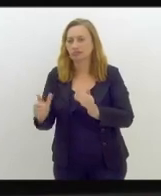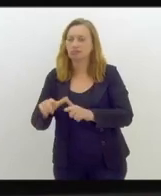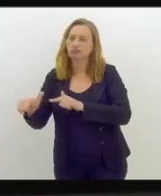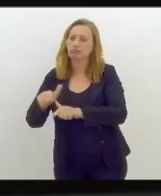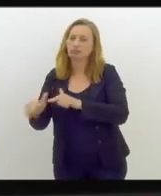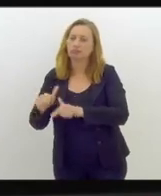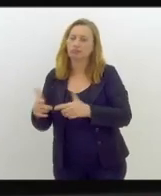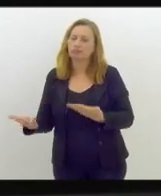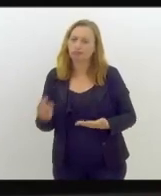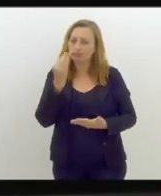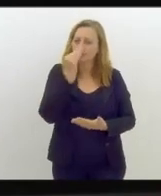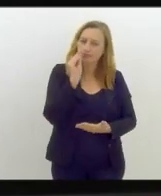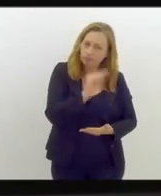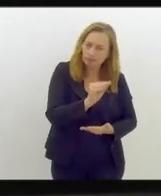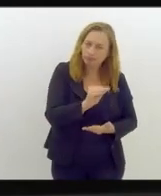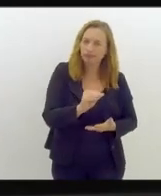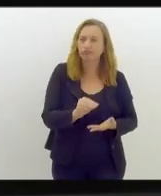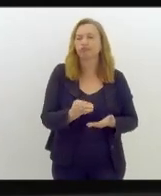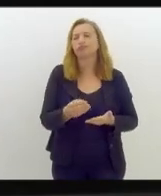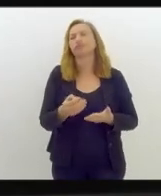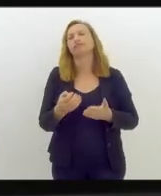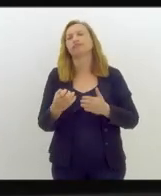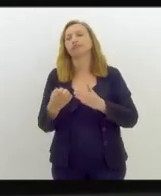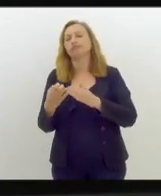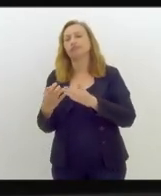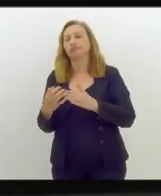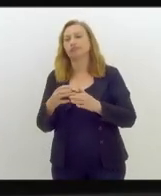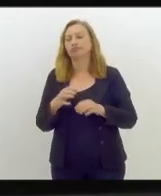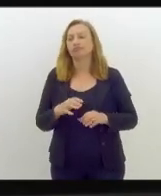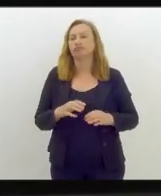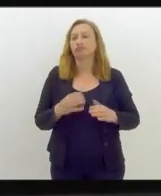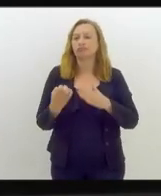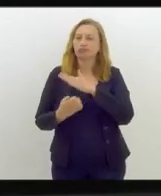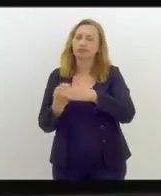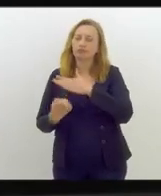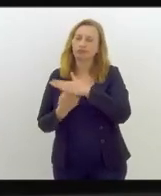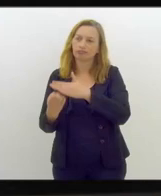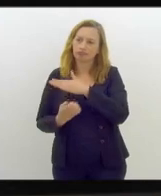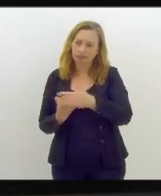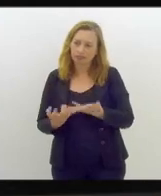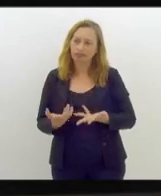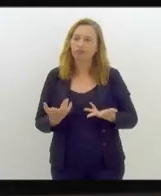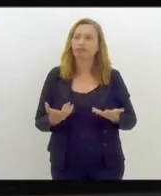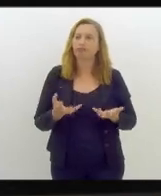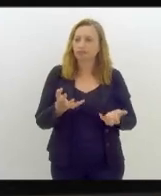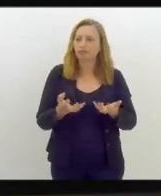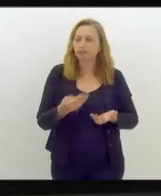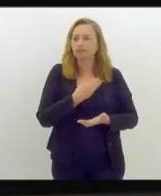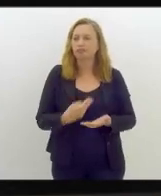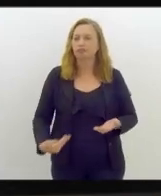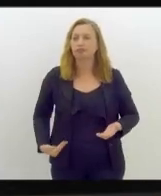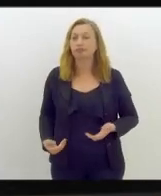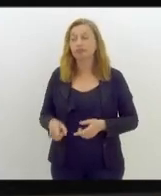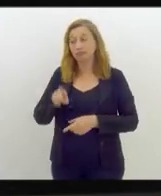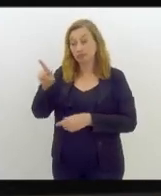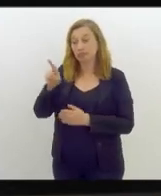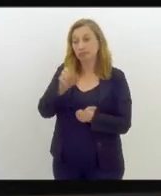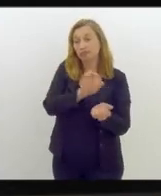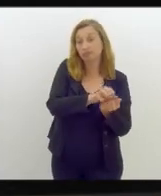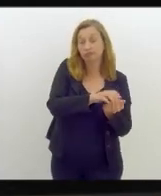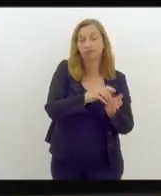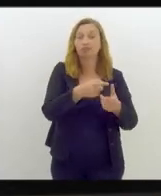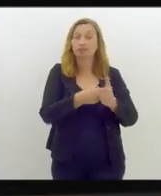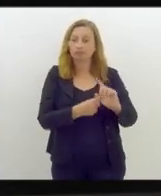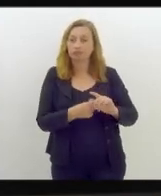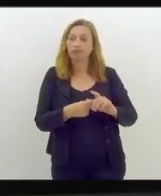Supervia, é o descaso da Getransp, é o descaso do governo do Estado. Eu queria que o governador estivesse hoje lá em Santa Cruz e dependesse do